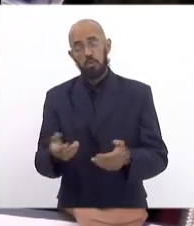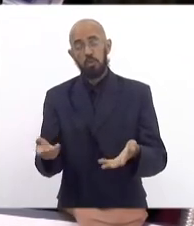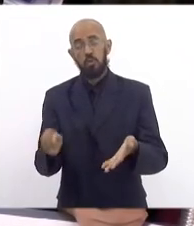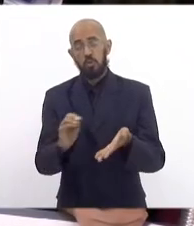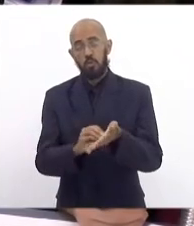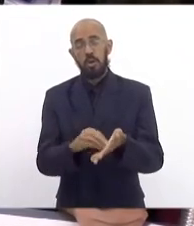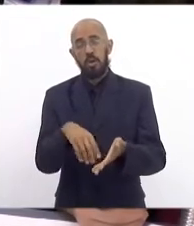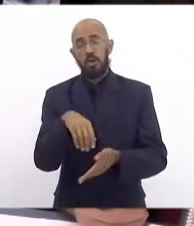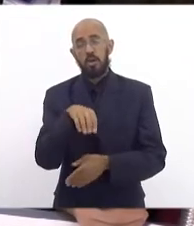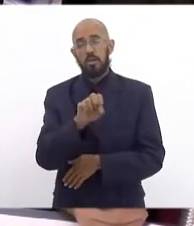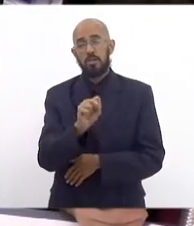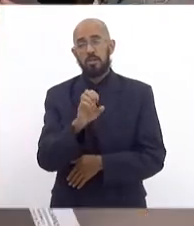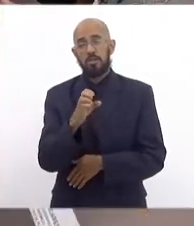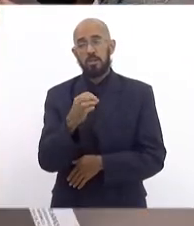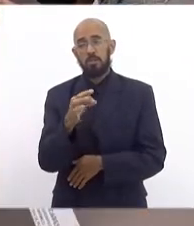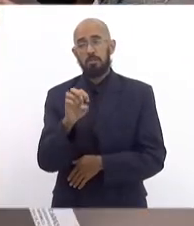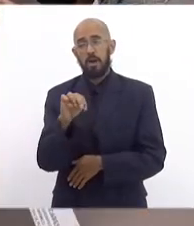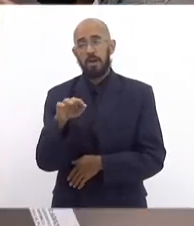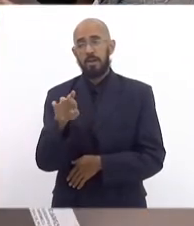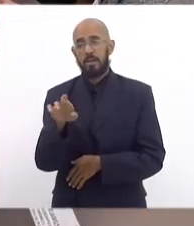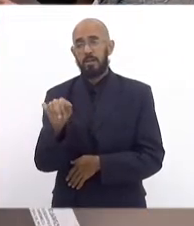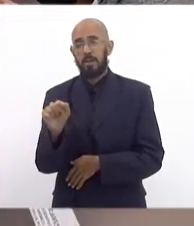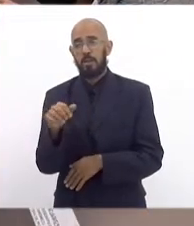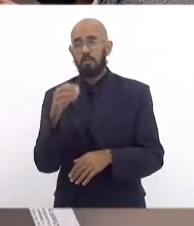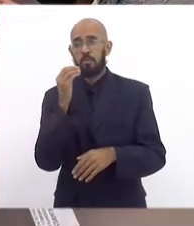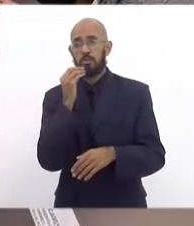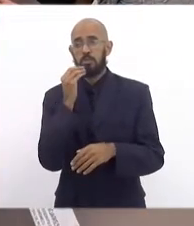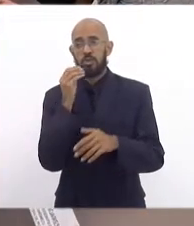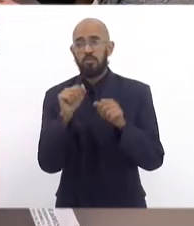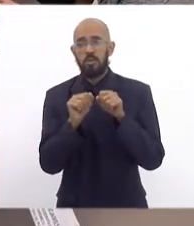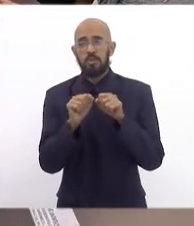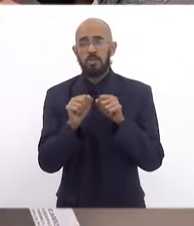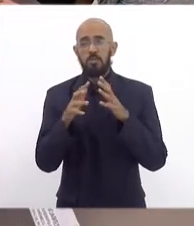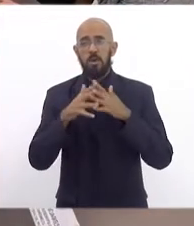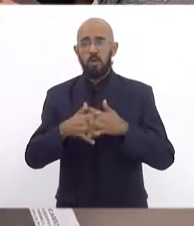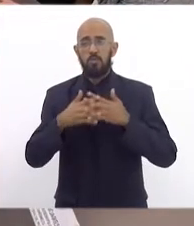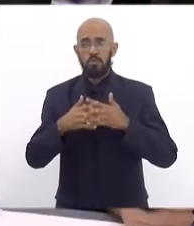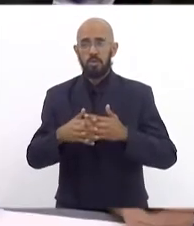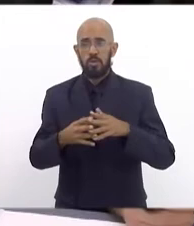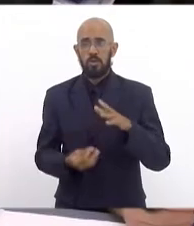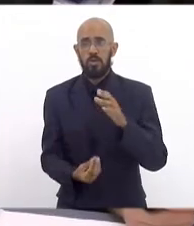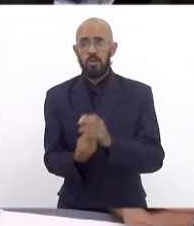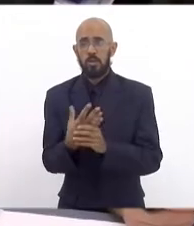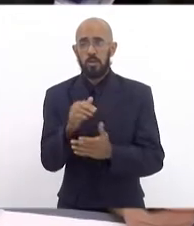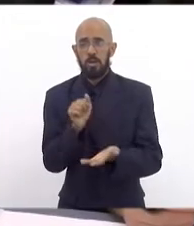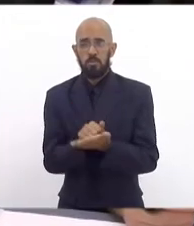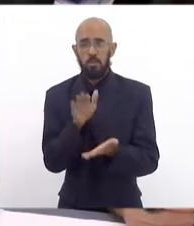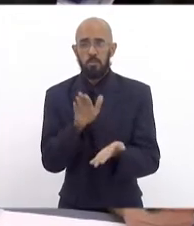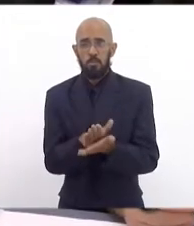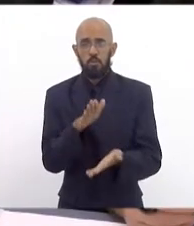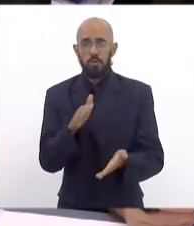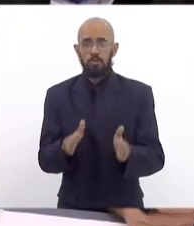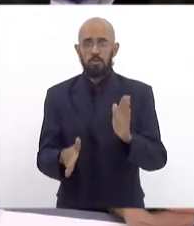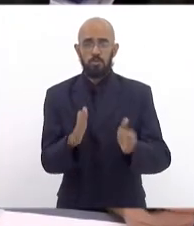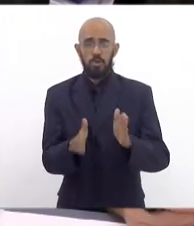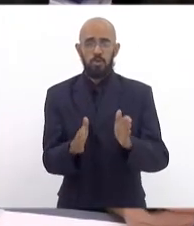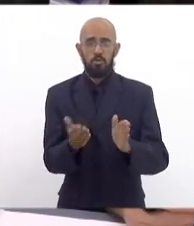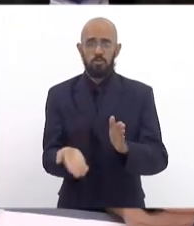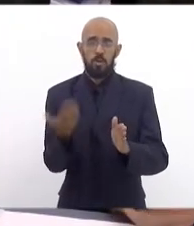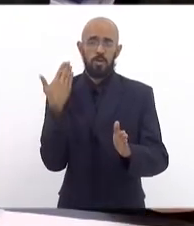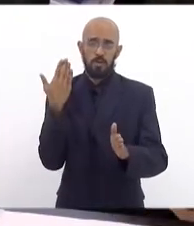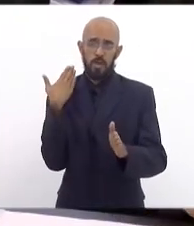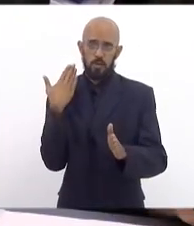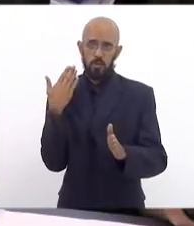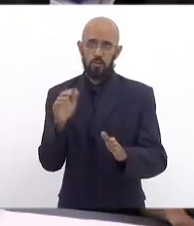entender que até hoje que até hoje ela não estava e aí gerar autuações para os períodos passados Então